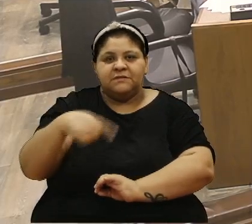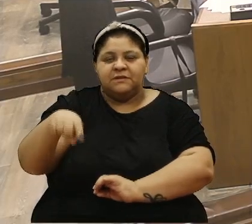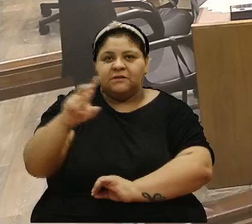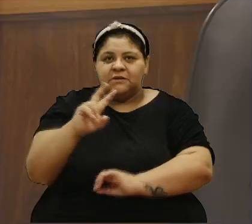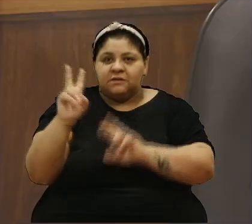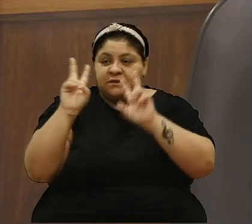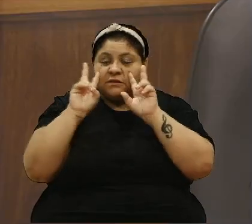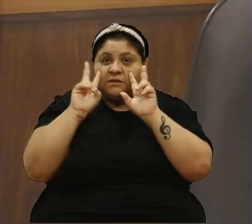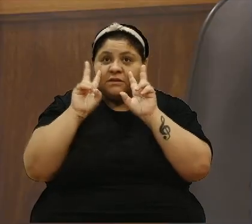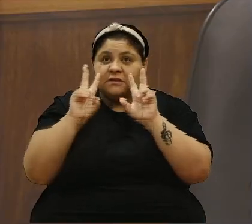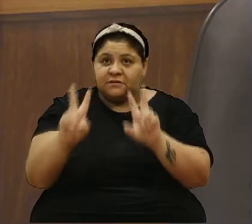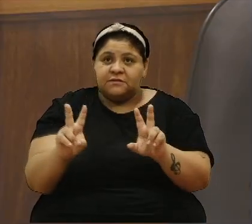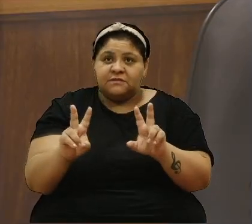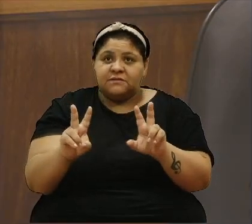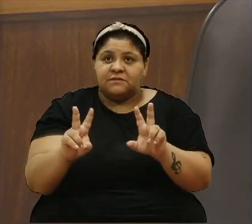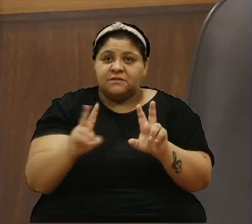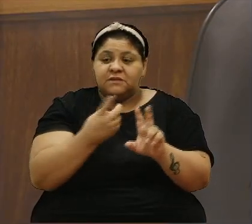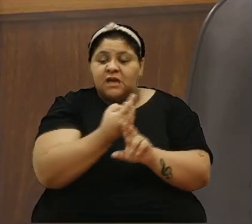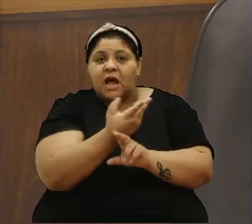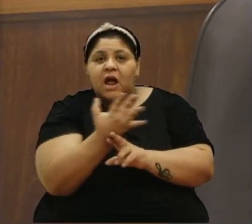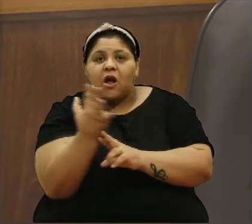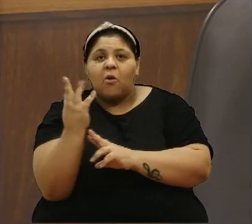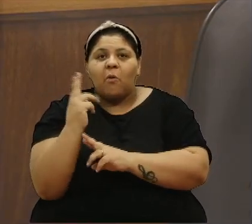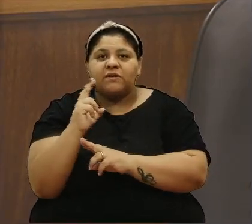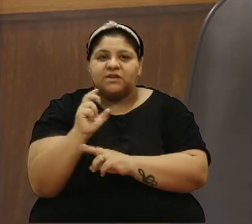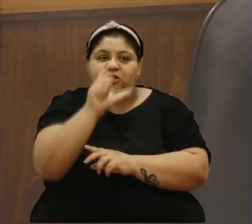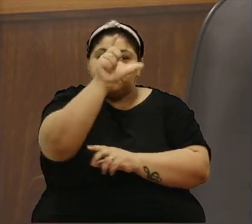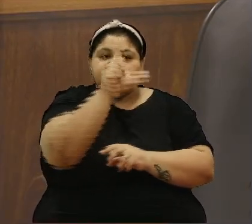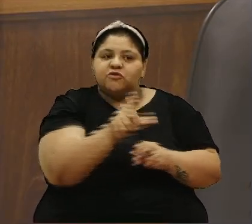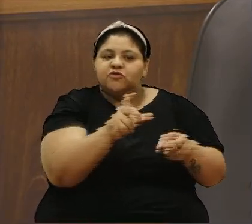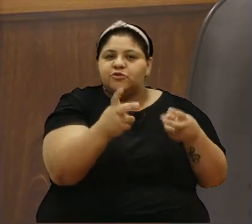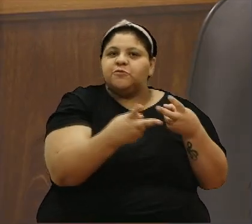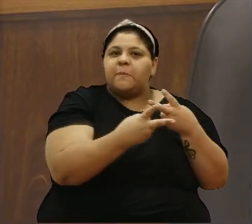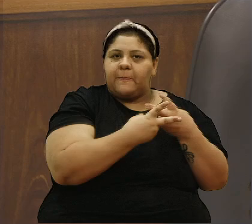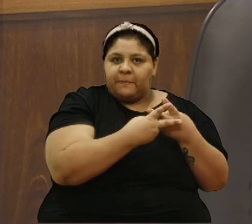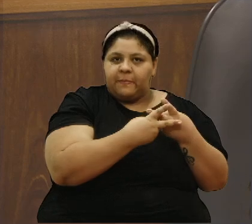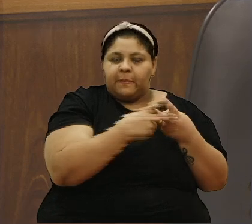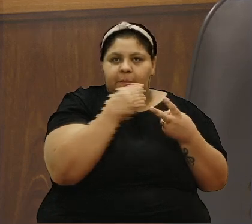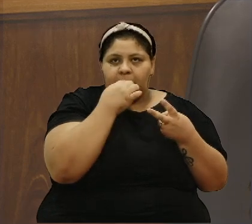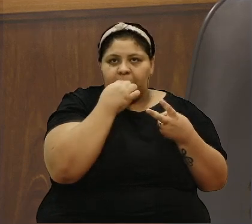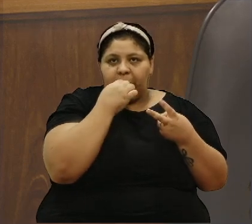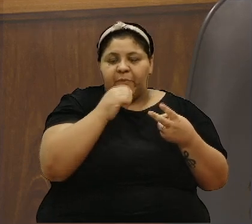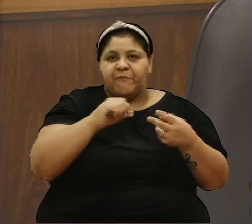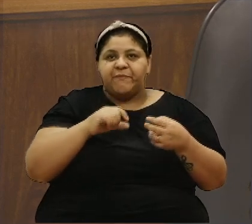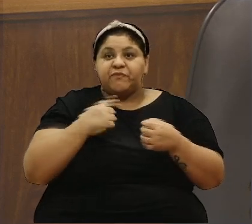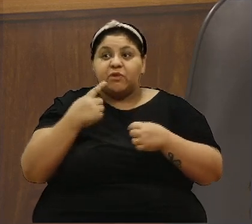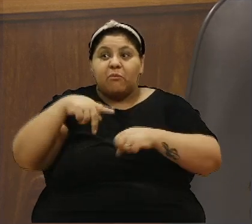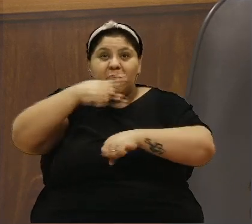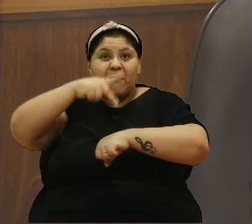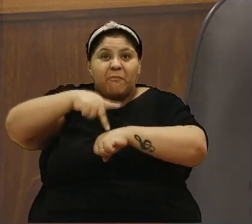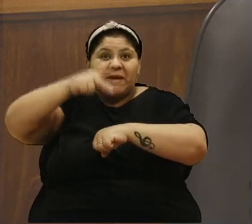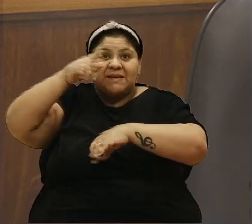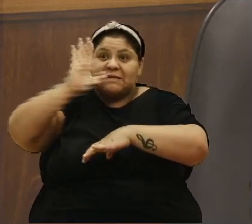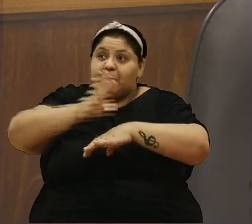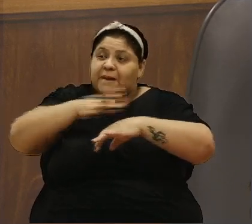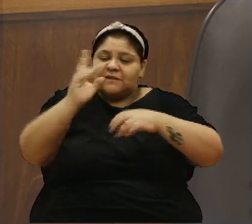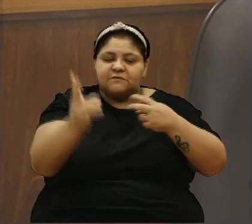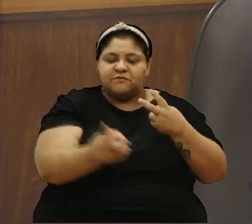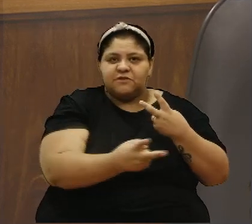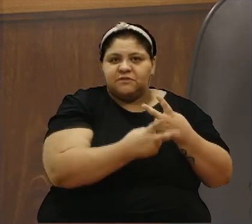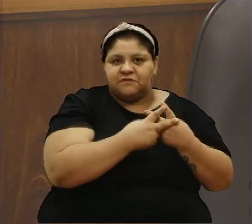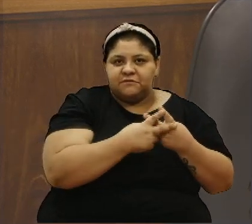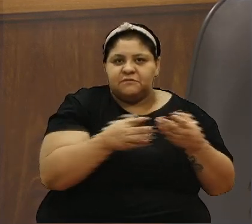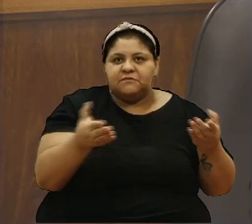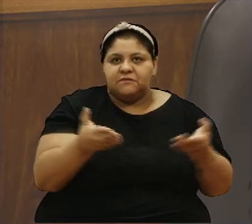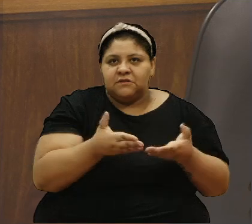olhar para a questão da quantidade de apenados que nós temos. Nós somos um dos países que mais prende